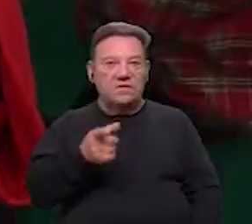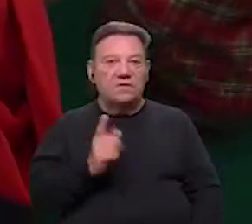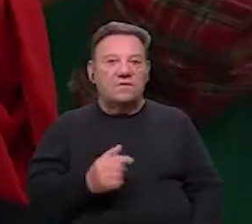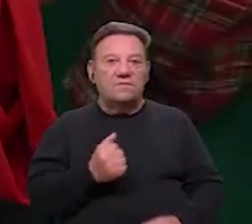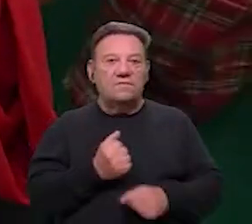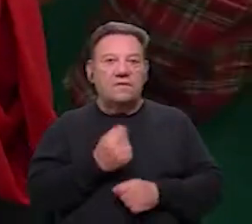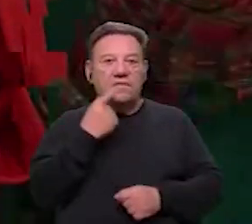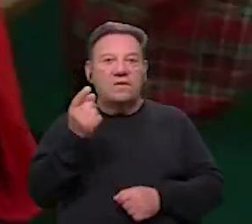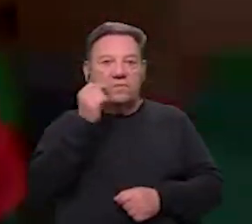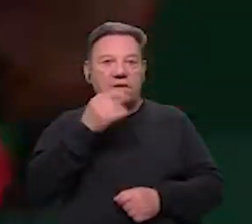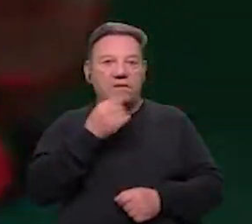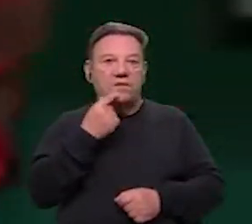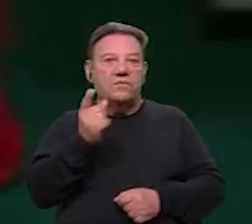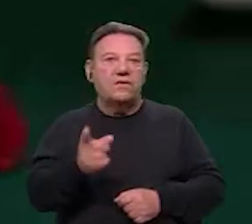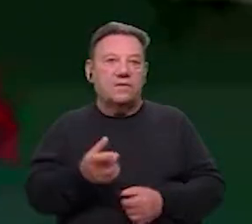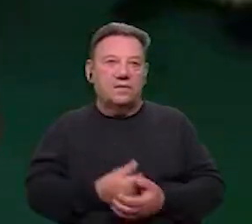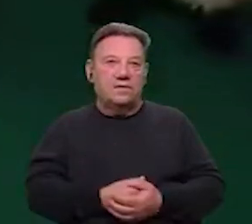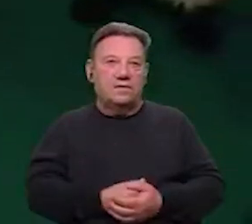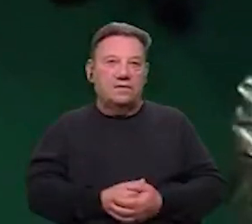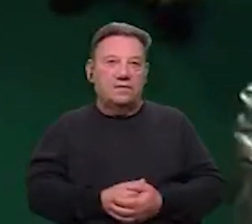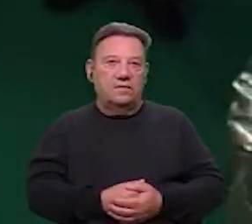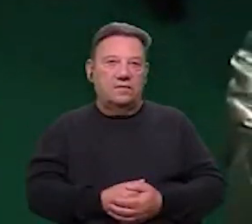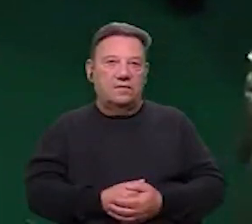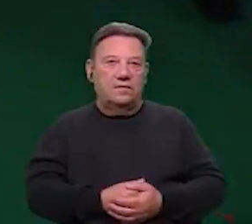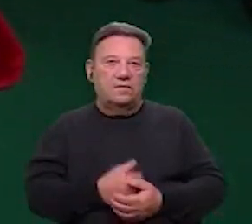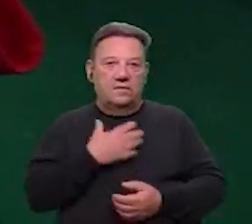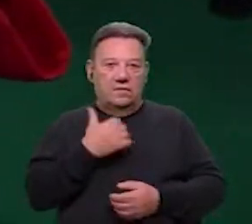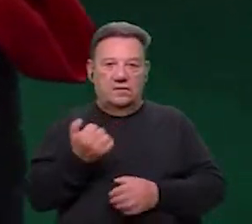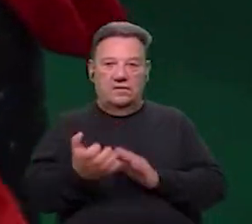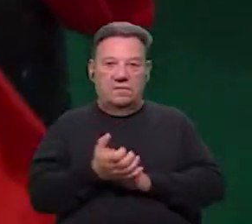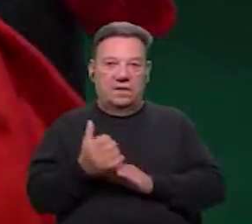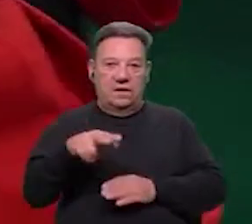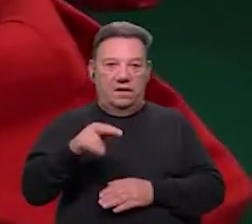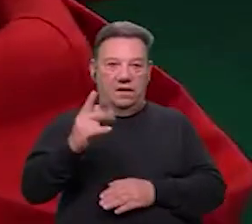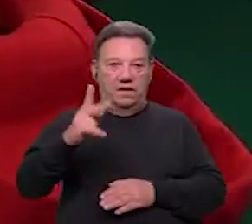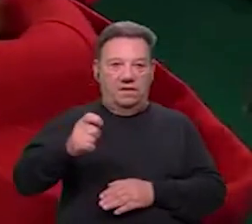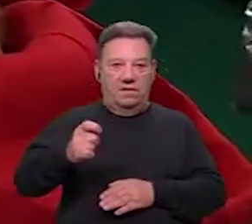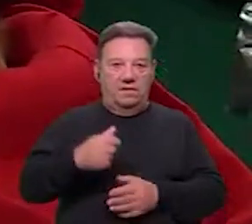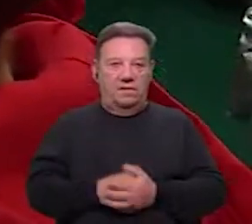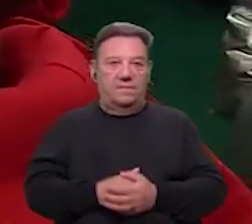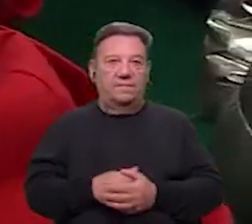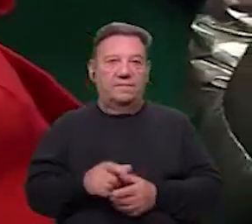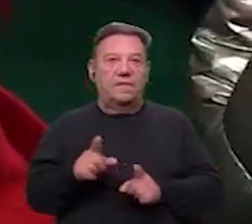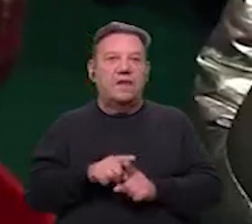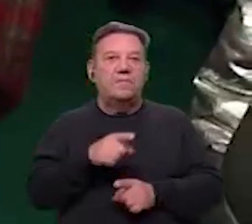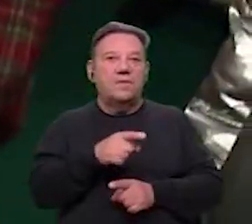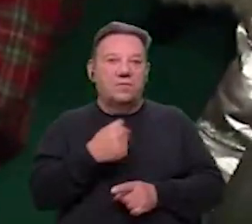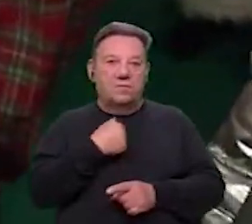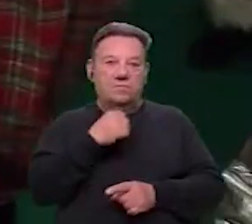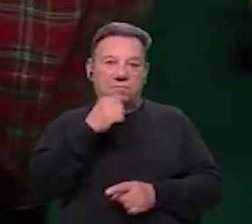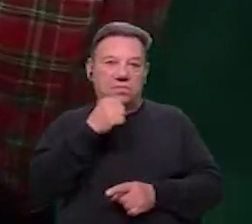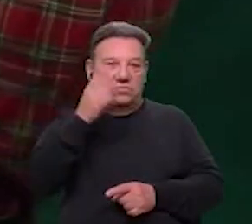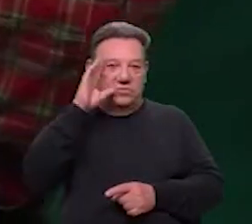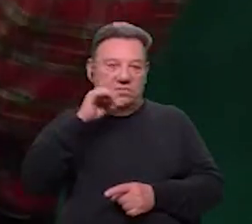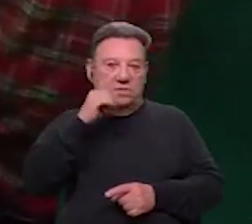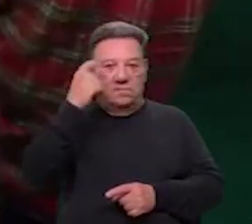vão dizer ao Pai Natal? Eu queria umas sapatilhas da Nike. Ah, e o irmão? Eu ainda não